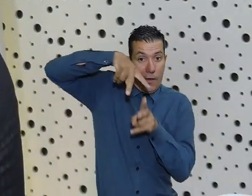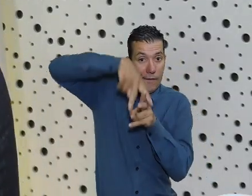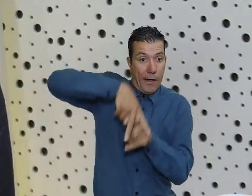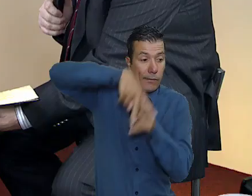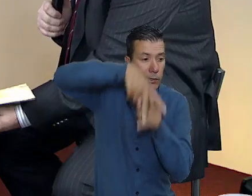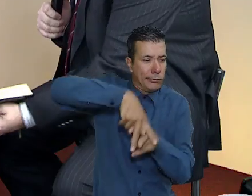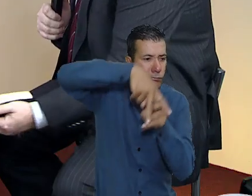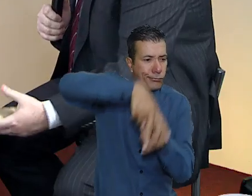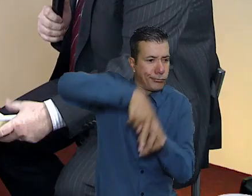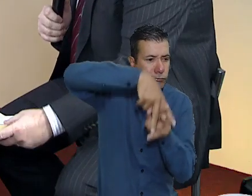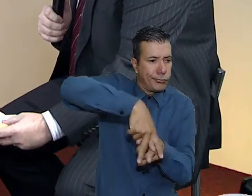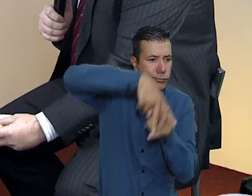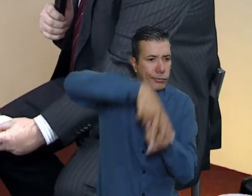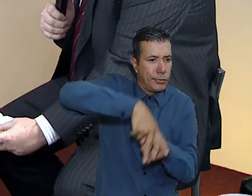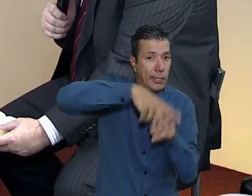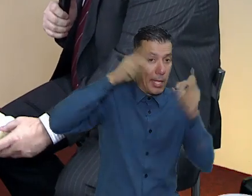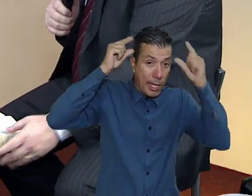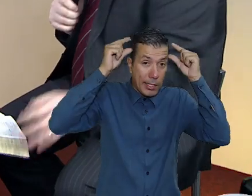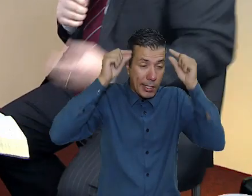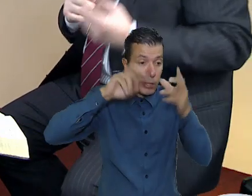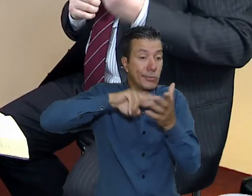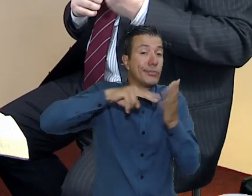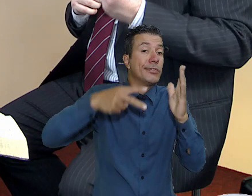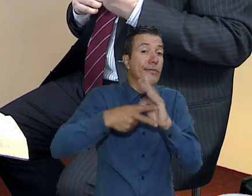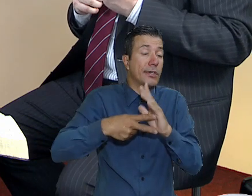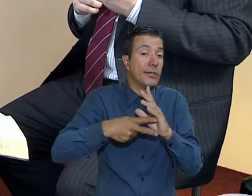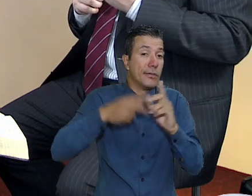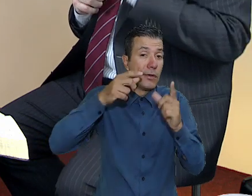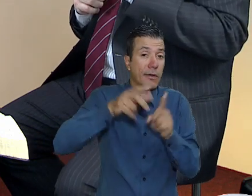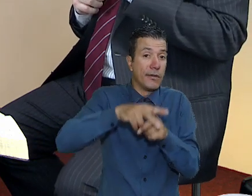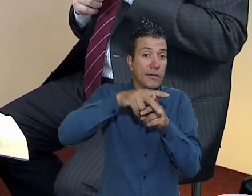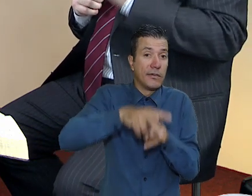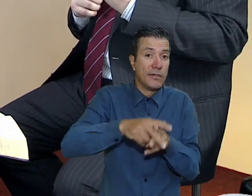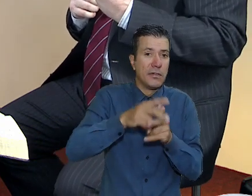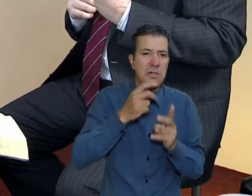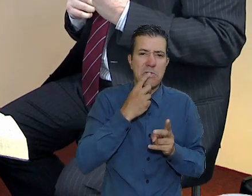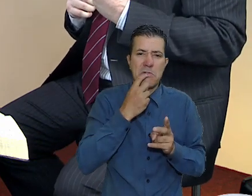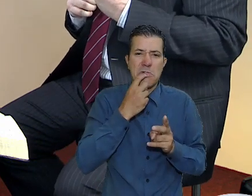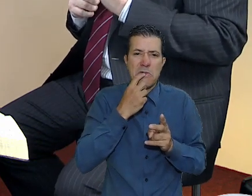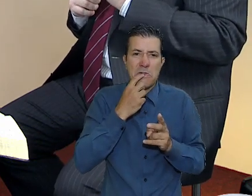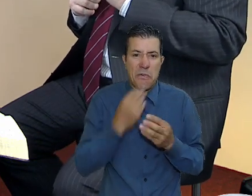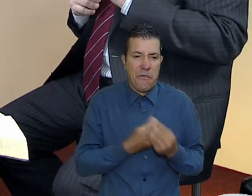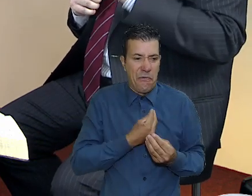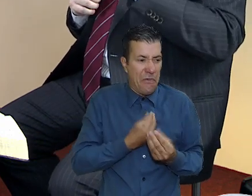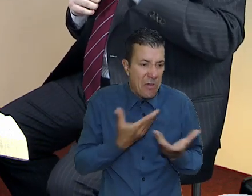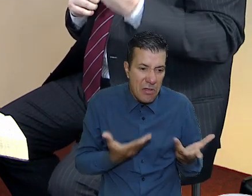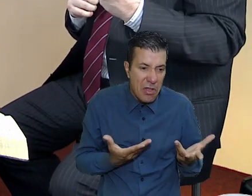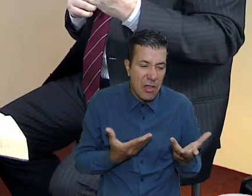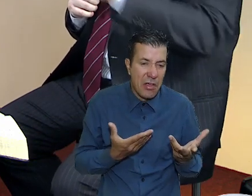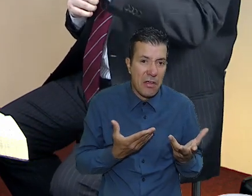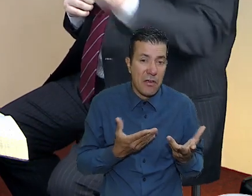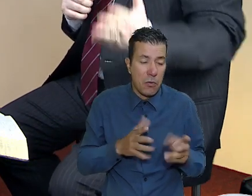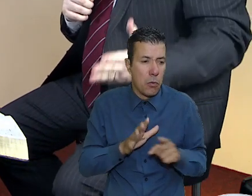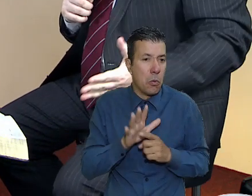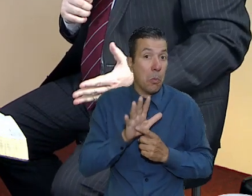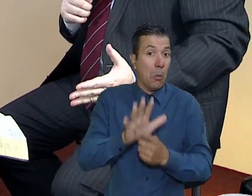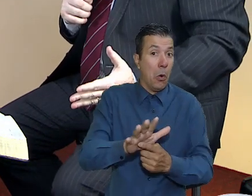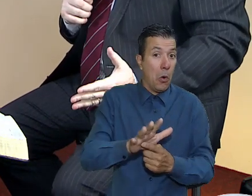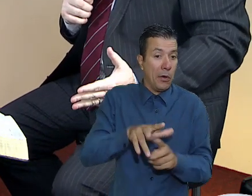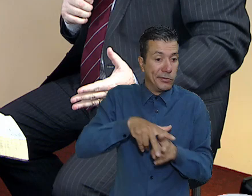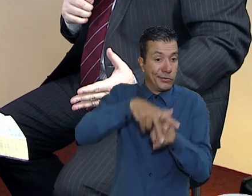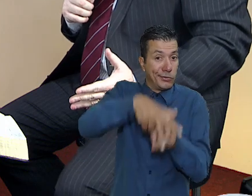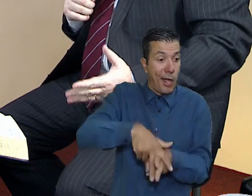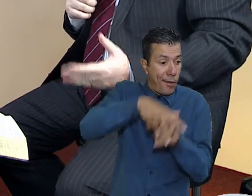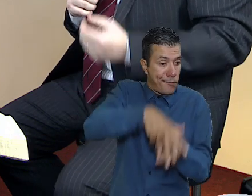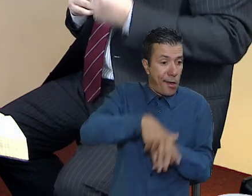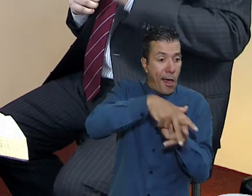vermelho, e no grego aqui, esse vermelho é o vermelho sangue vivo. É o vermelho Ferrari, que tem um símbolo do cavalo